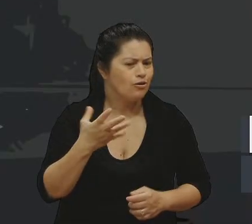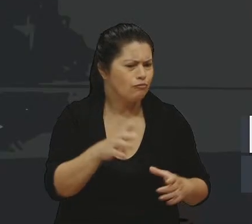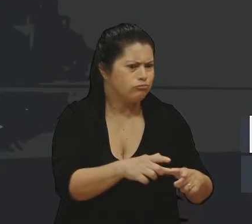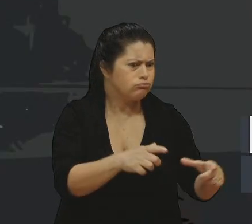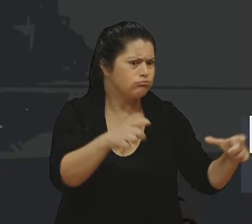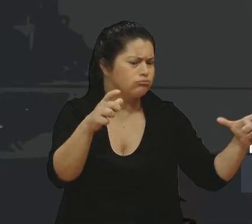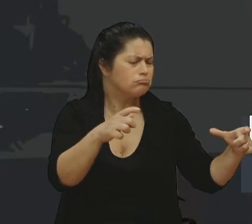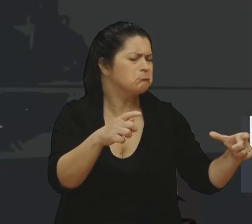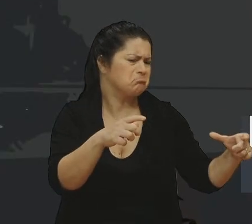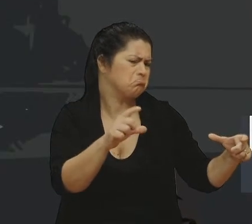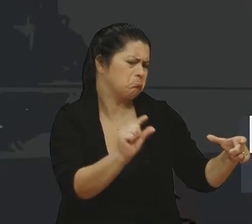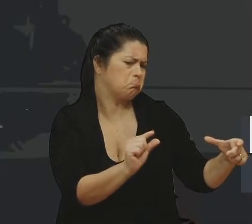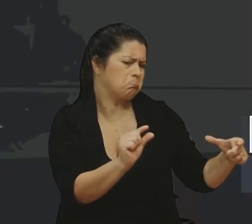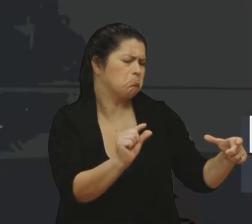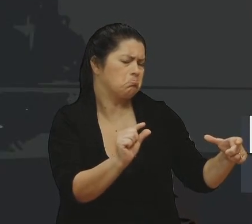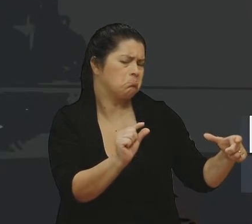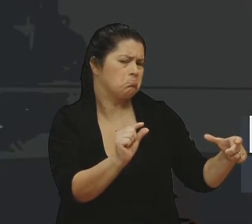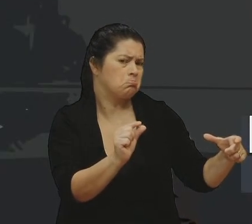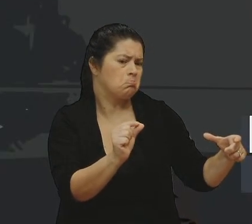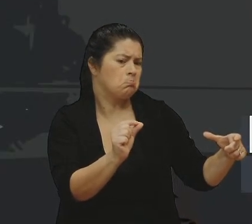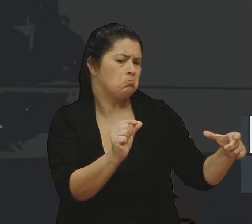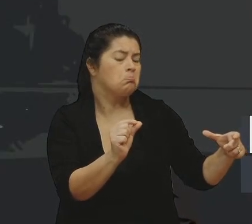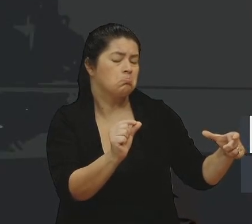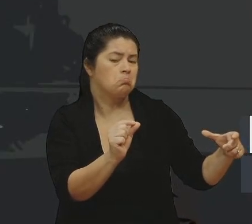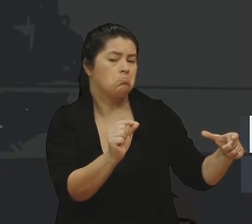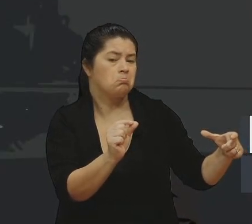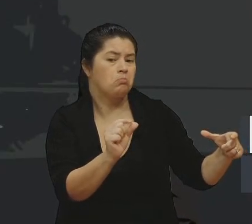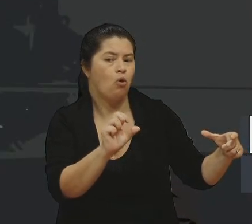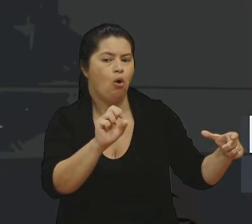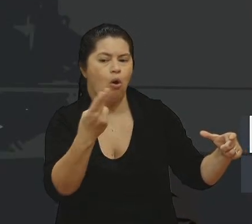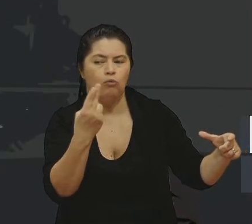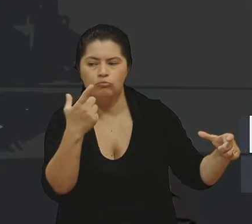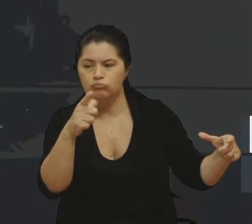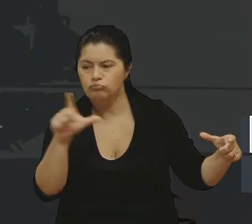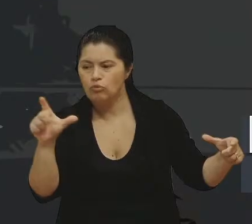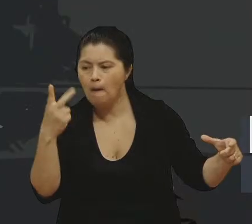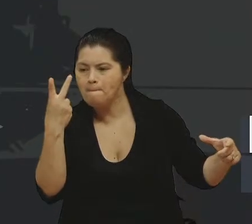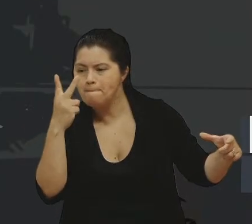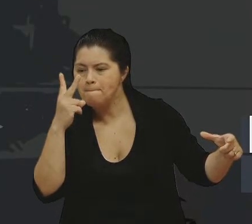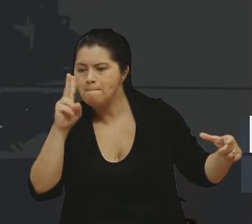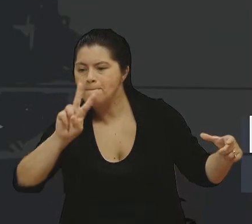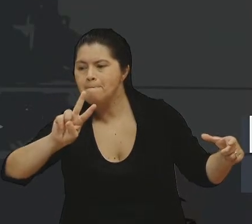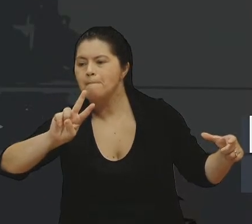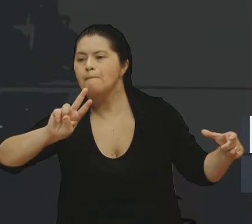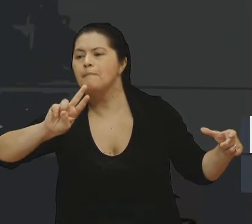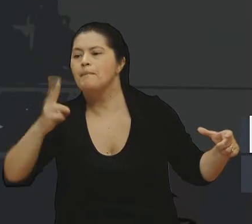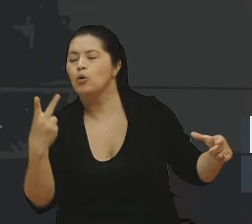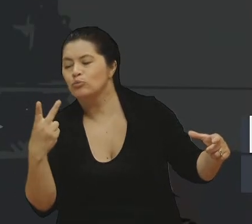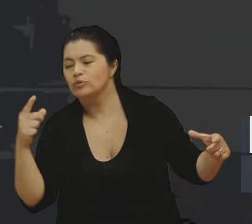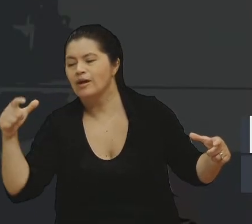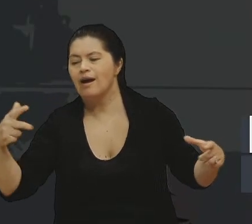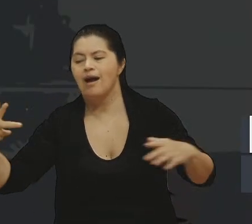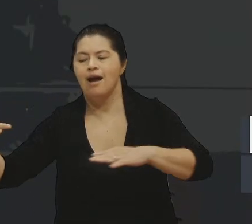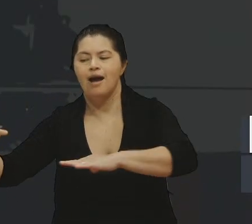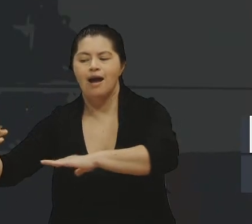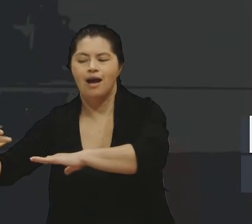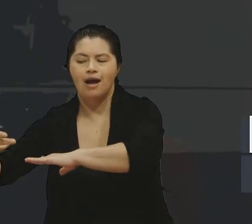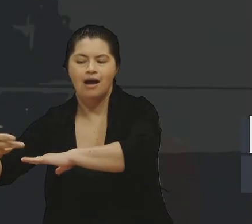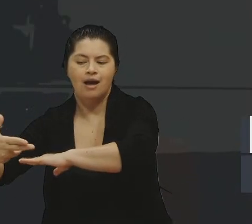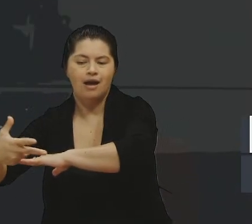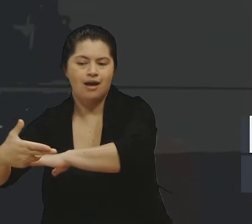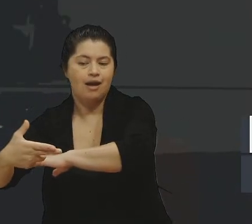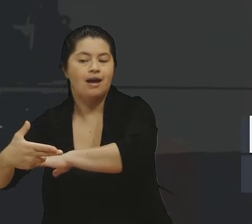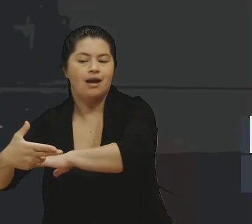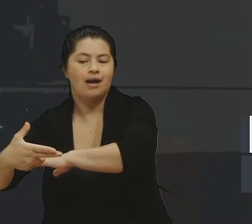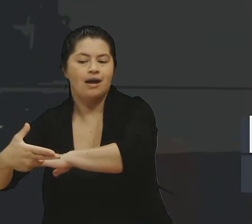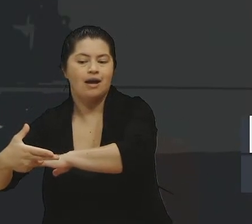1. Agora, se ele atende o caramelo, se ele atende o cão de raça, muda a dinâmica. O tempo é o mesmo, a tesoura talvez seja o mesmo, o equipamento é o mesmo, o aspirador